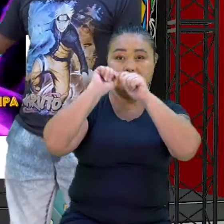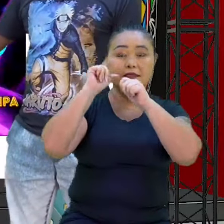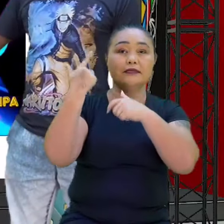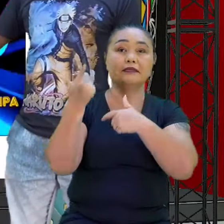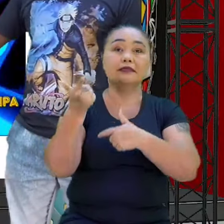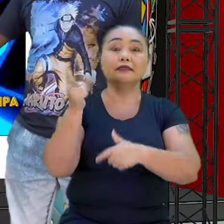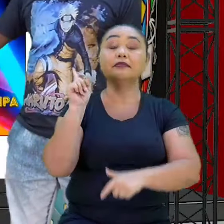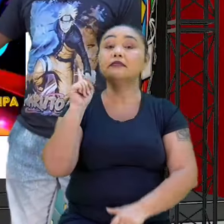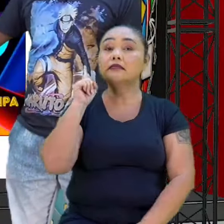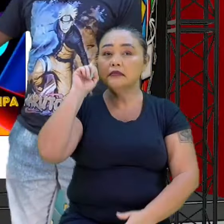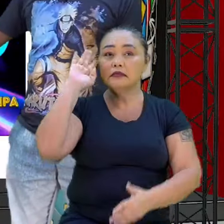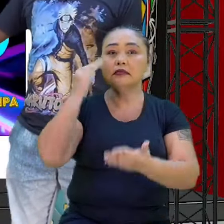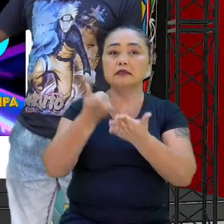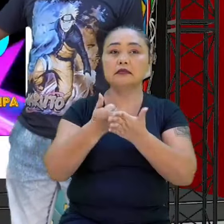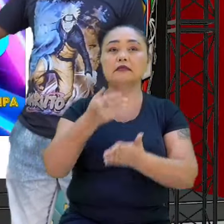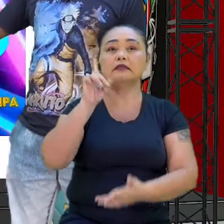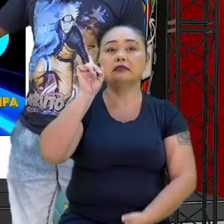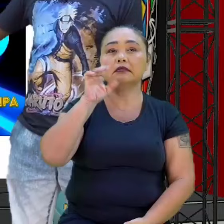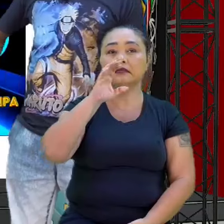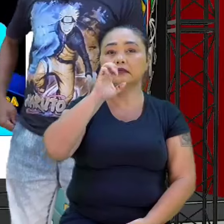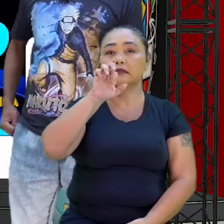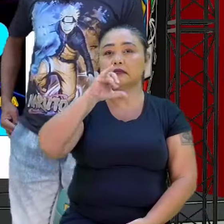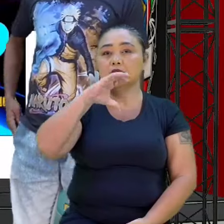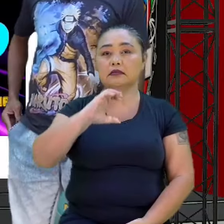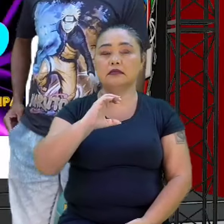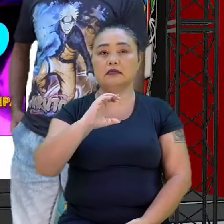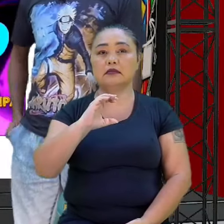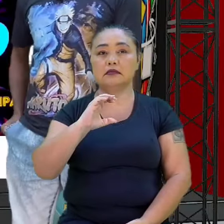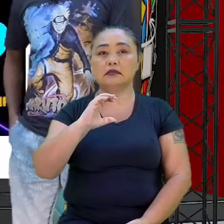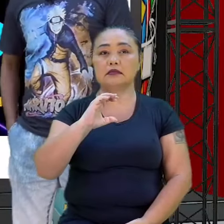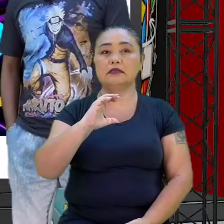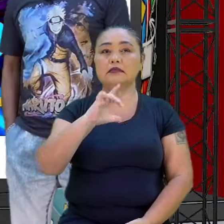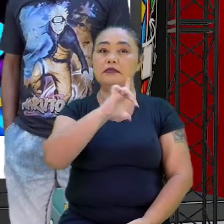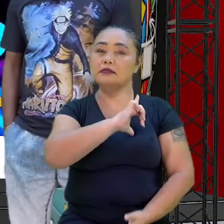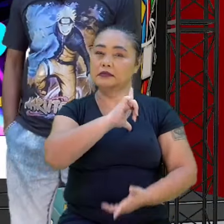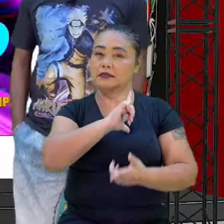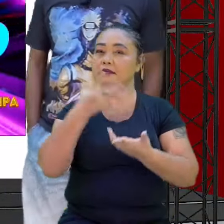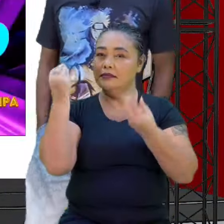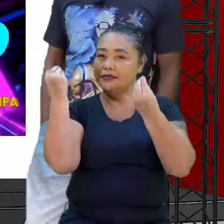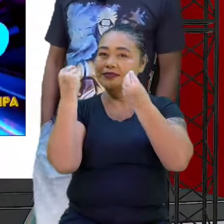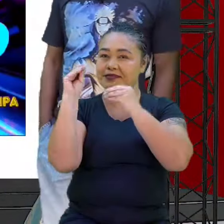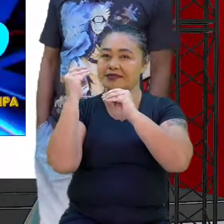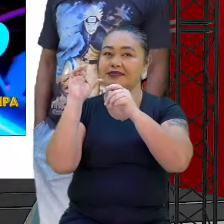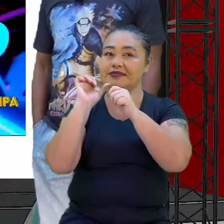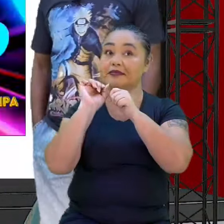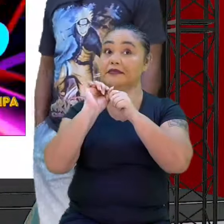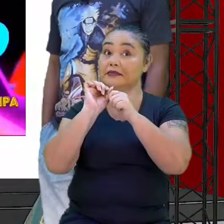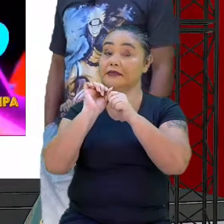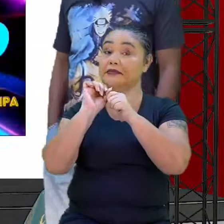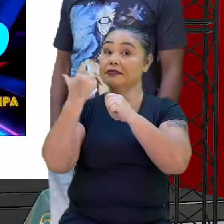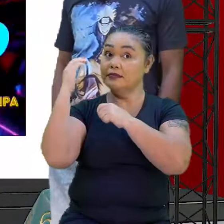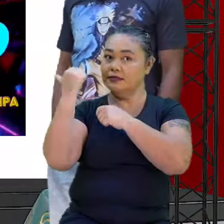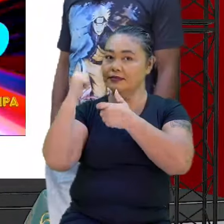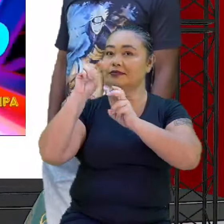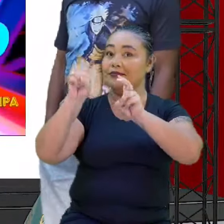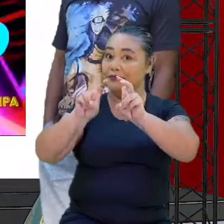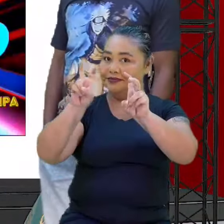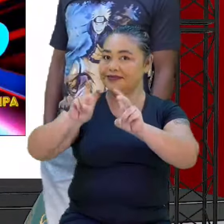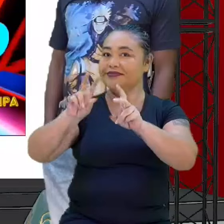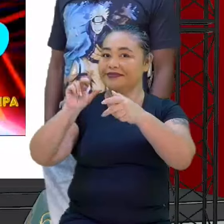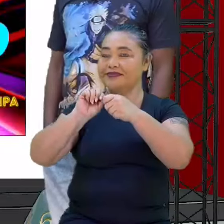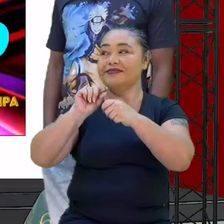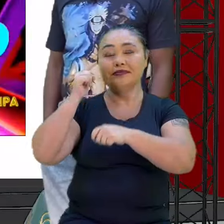eu creio que o Eric tem uma certa ajuda aqui nesse vídeo posso estar enganado é já que ele quer ser cientista da Computação eu